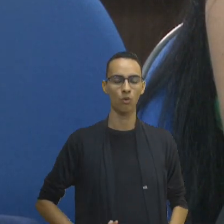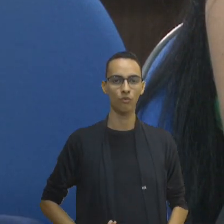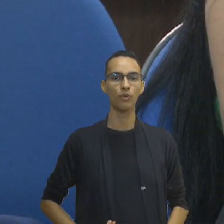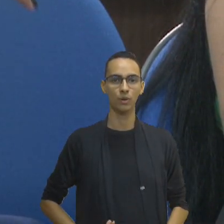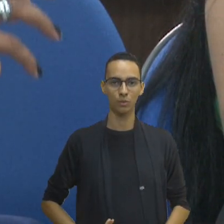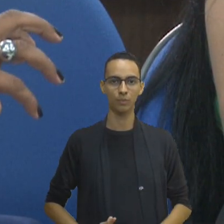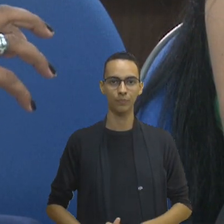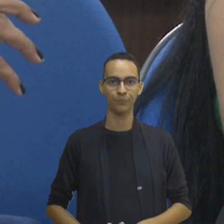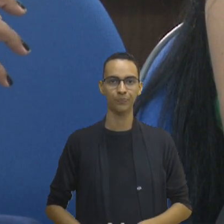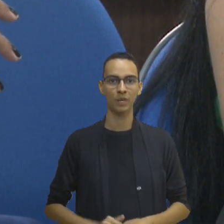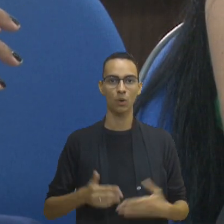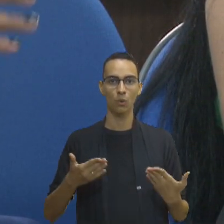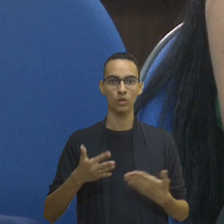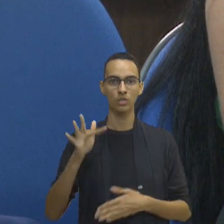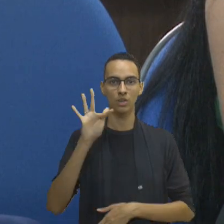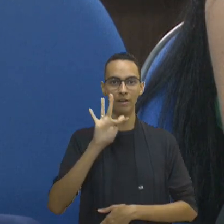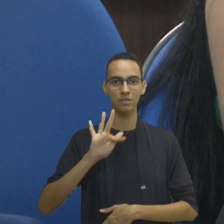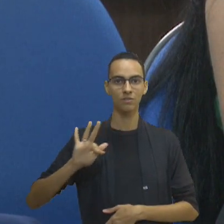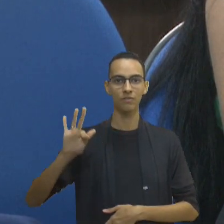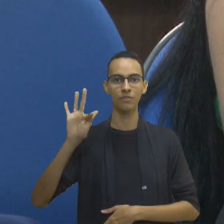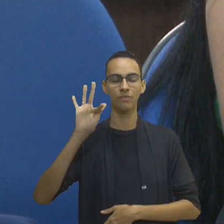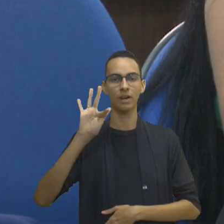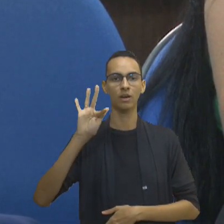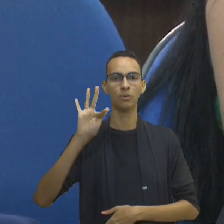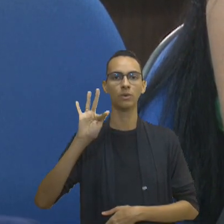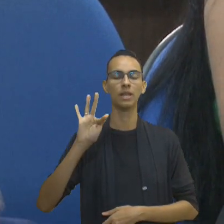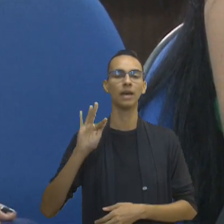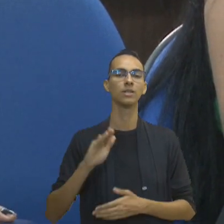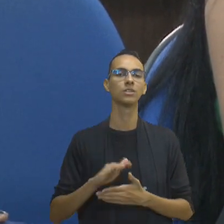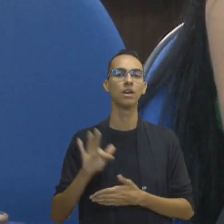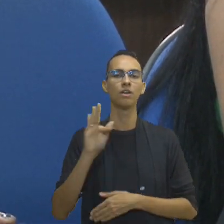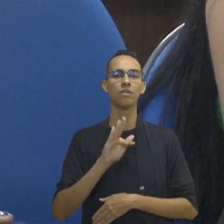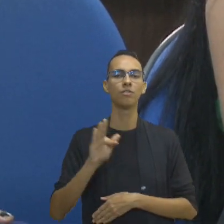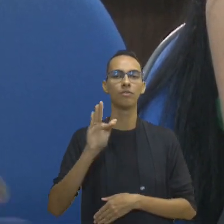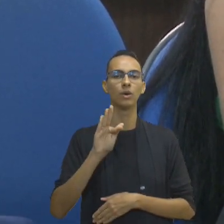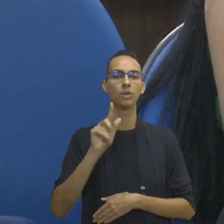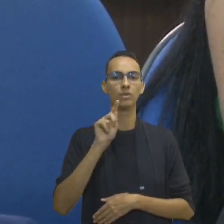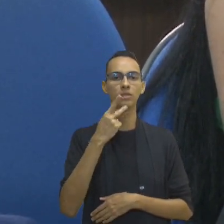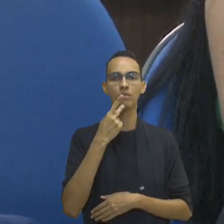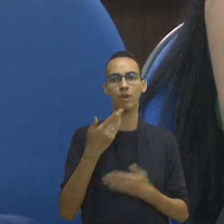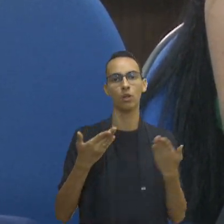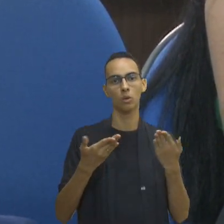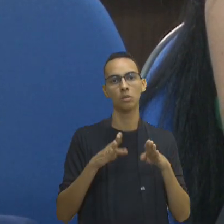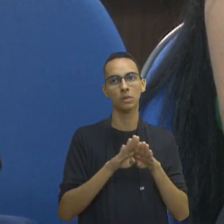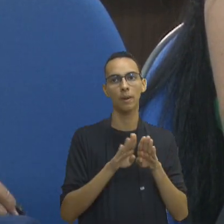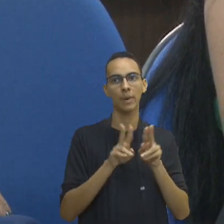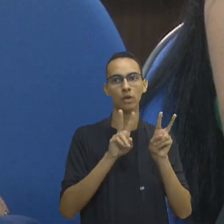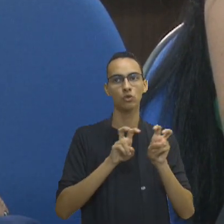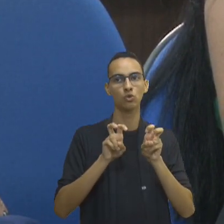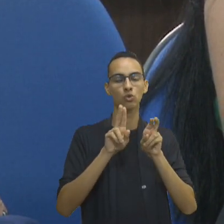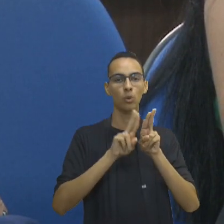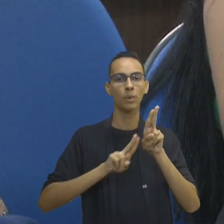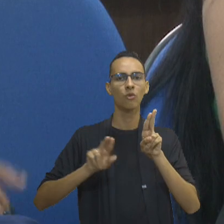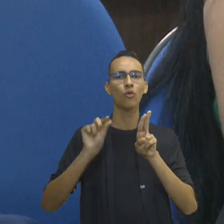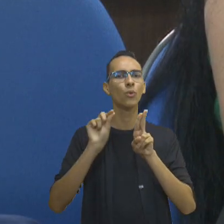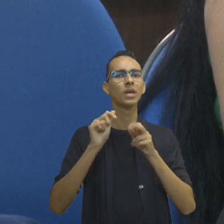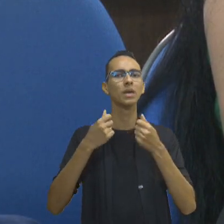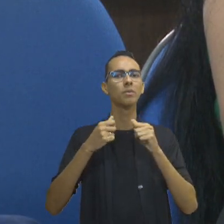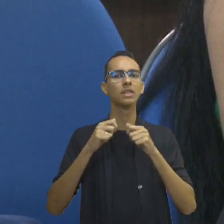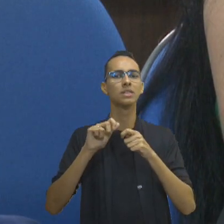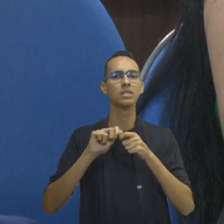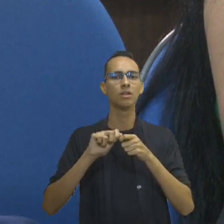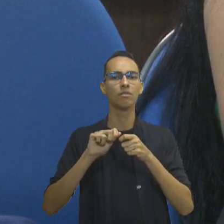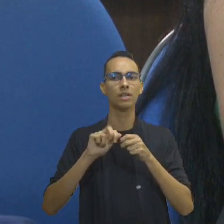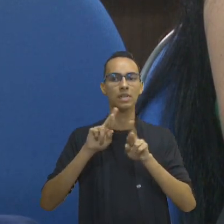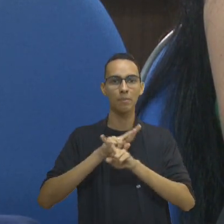As universidades tomando as suas medidas, os senhores anunciaram uma série de medidas, então, o que precisa ser feito para mudar esse cenário? Pensando